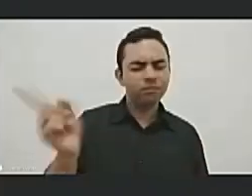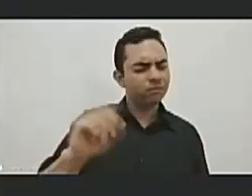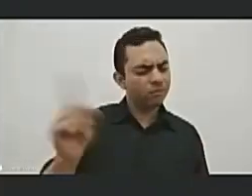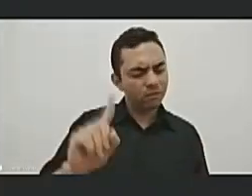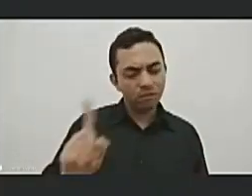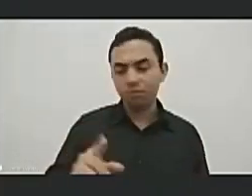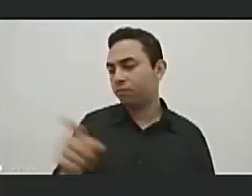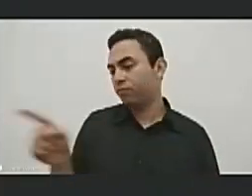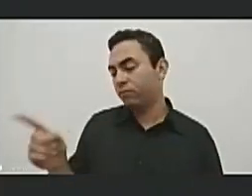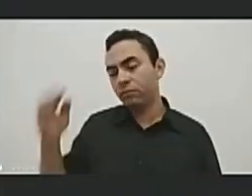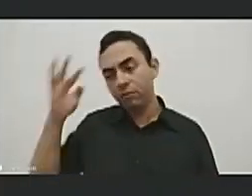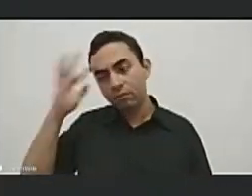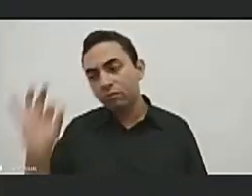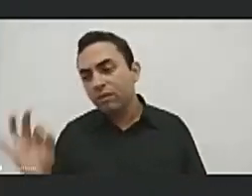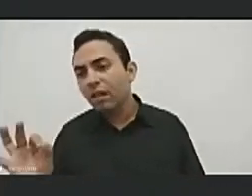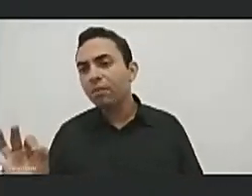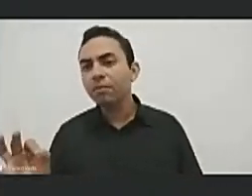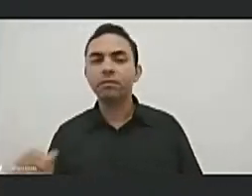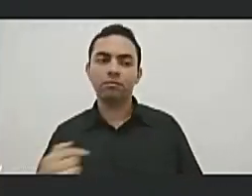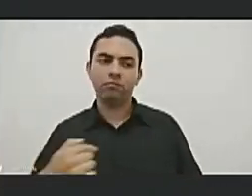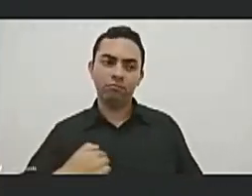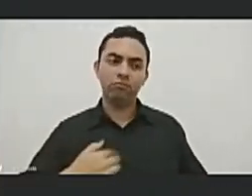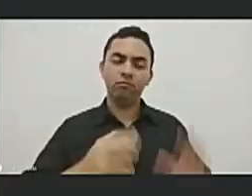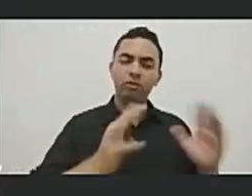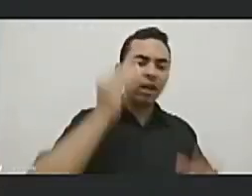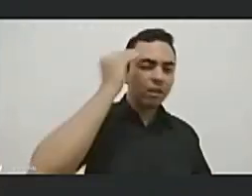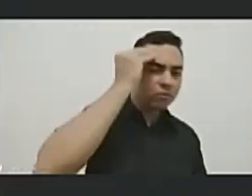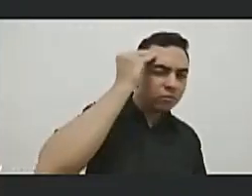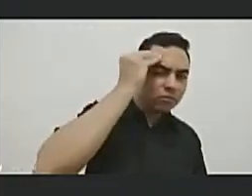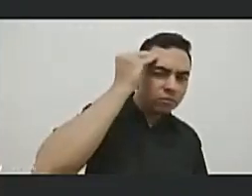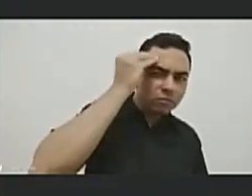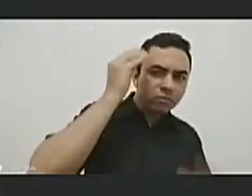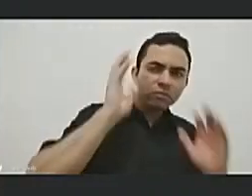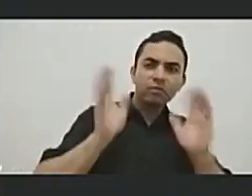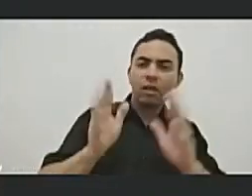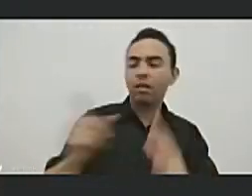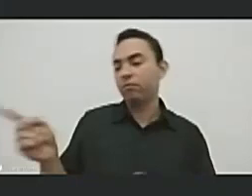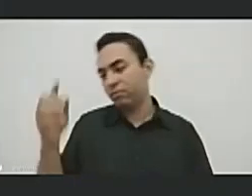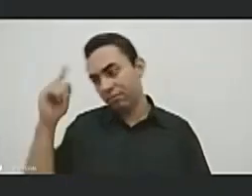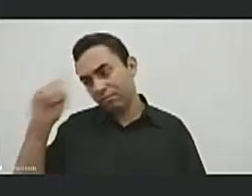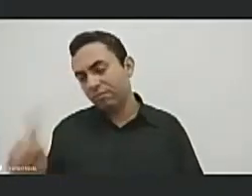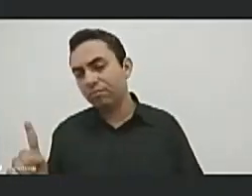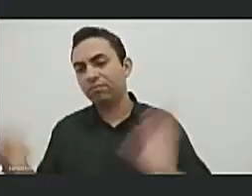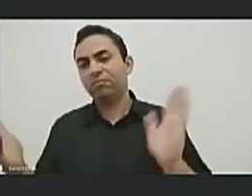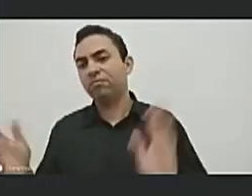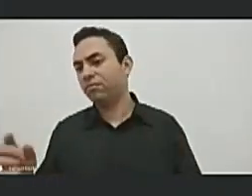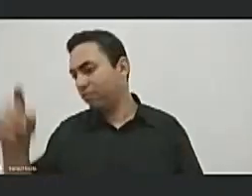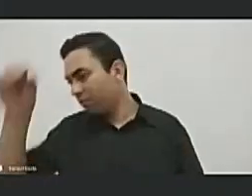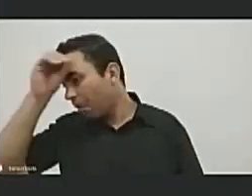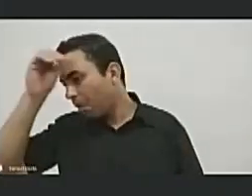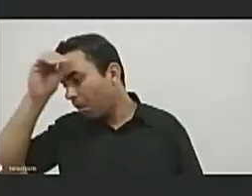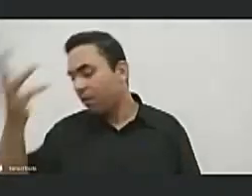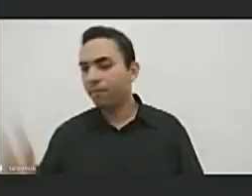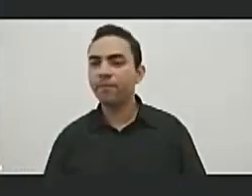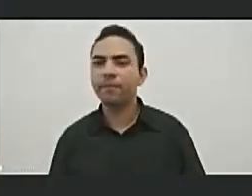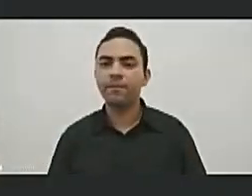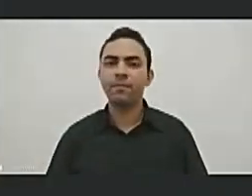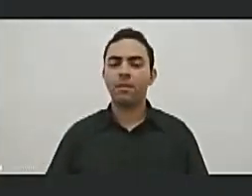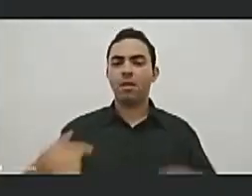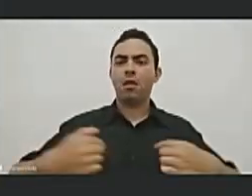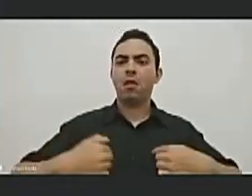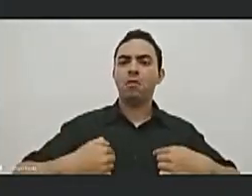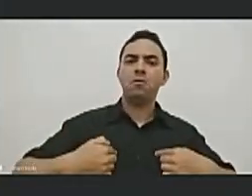experiência que nós tenhamos eu não tenho informação não sou Doutora mas sou